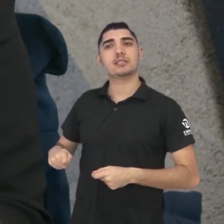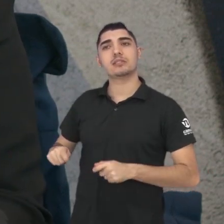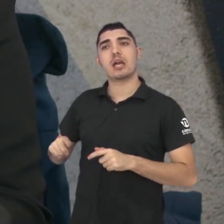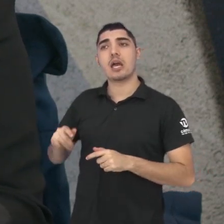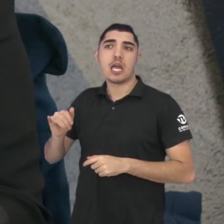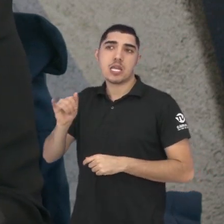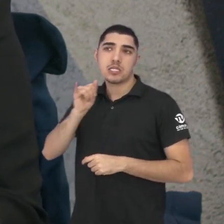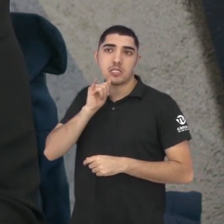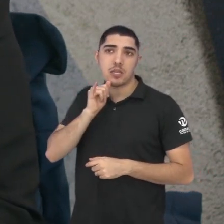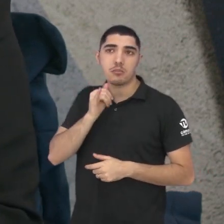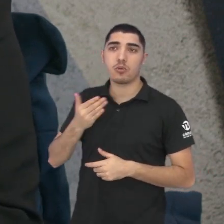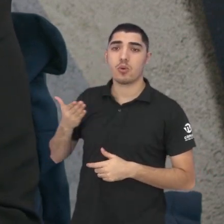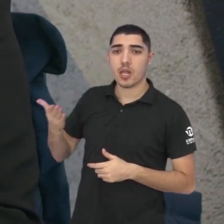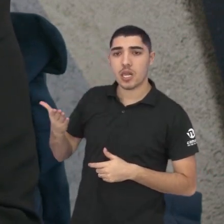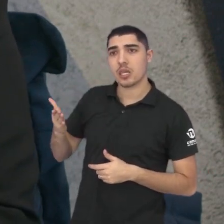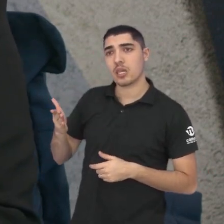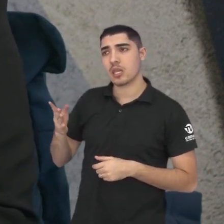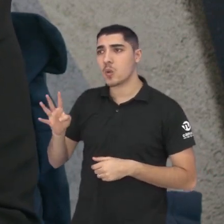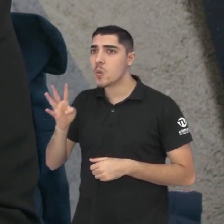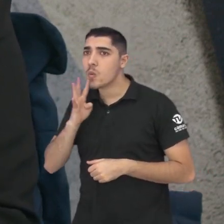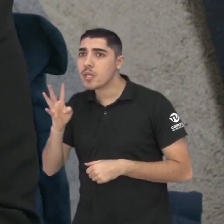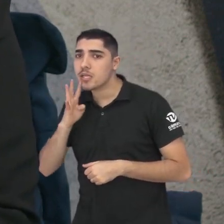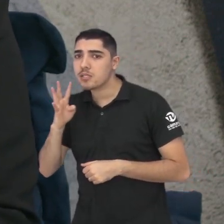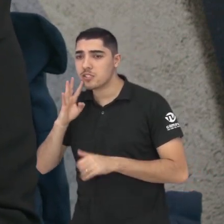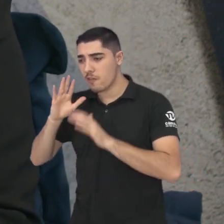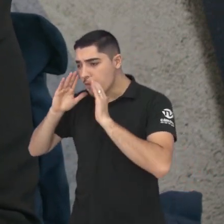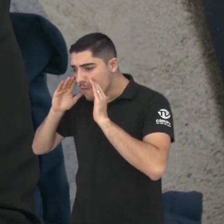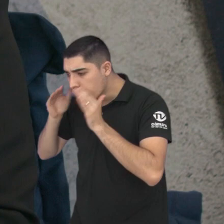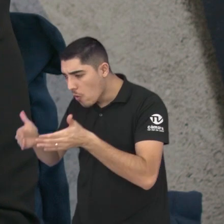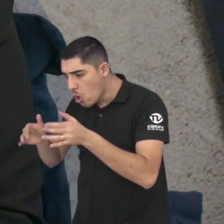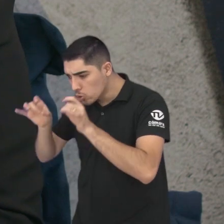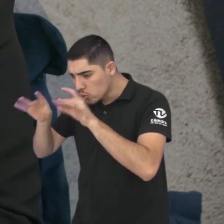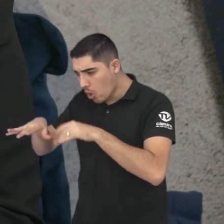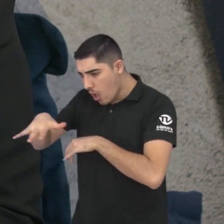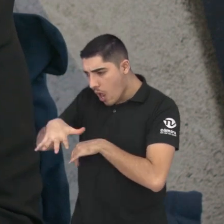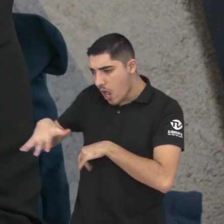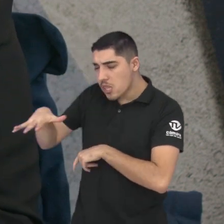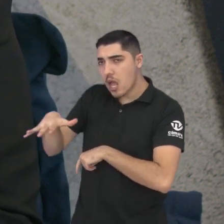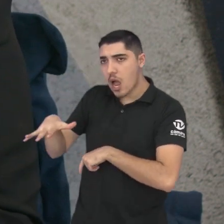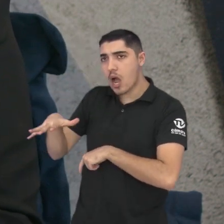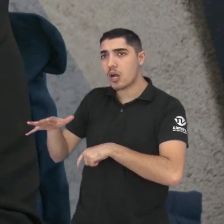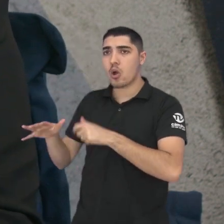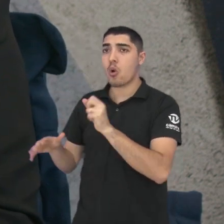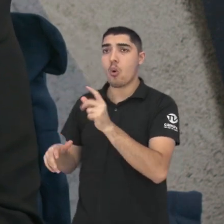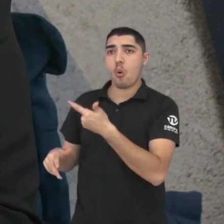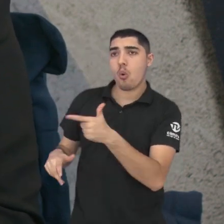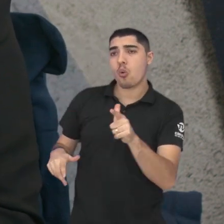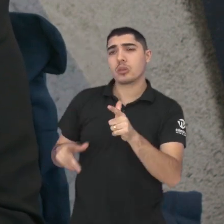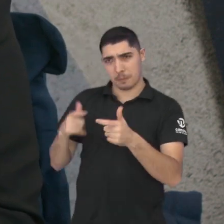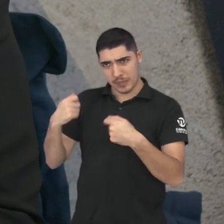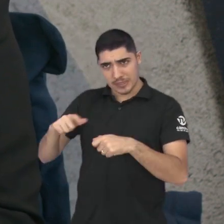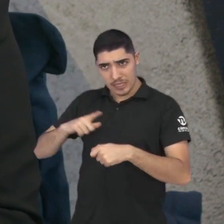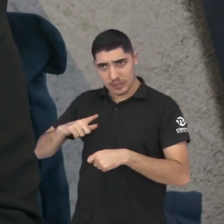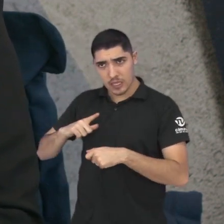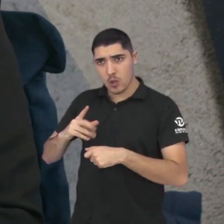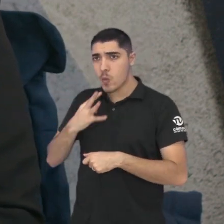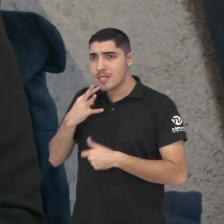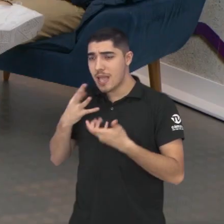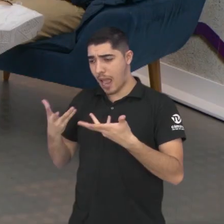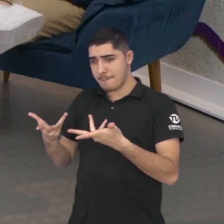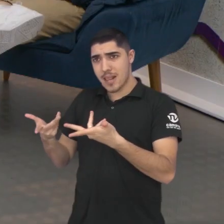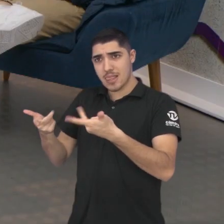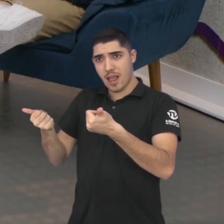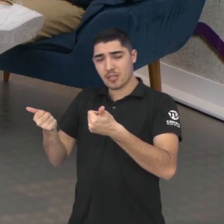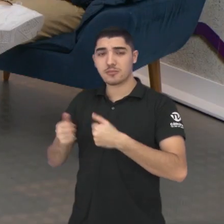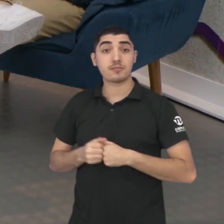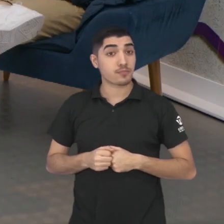profissional, ou mesmo conhecimento mais específico, dependendo do nicho que ele vai seguir? Tem isso? Tem,